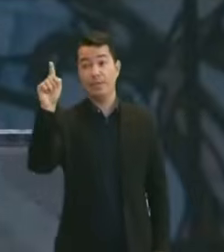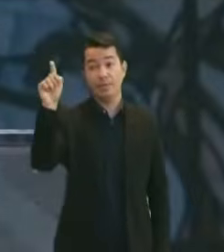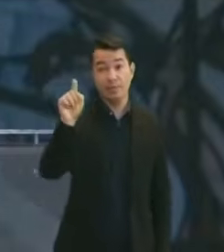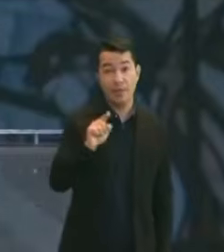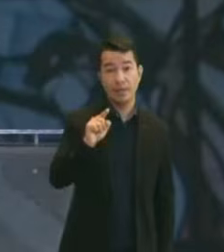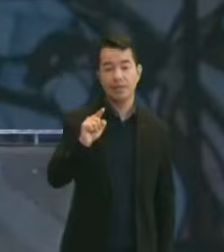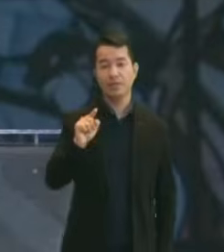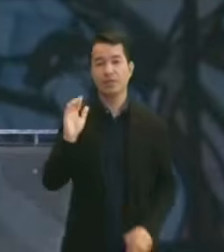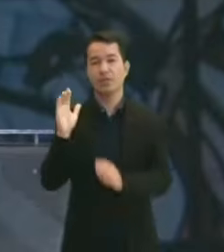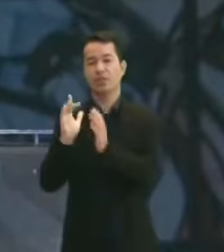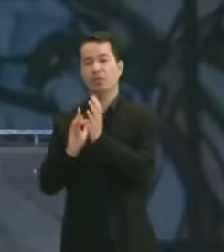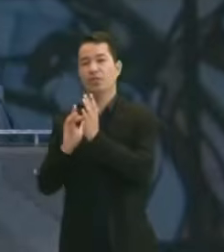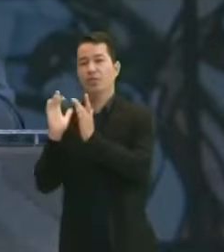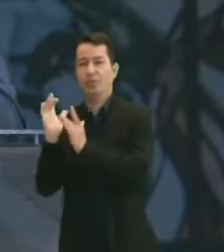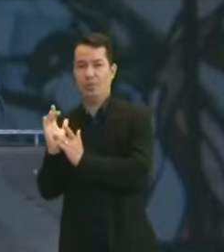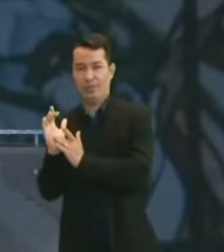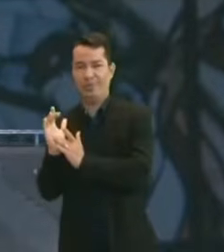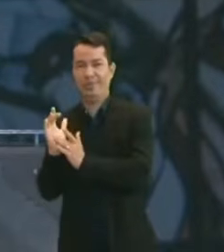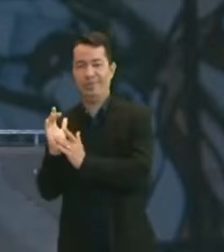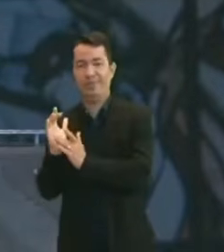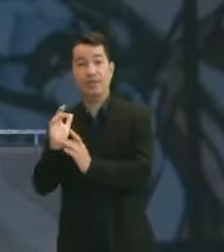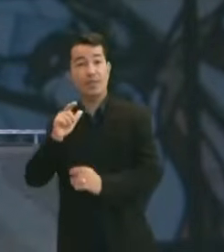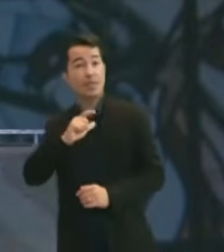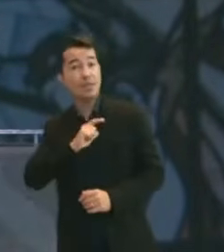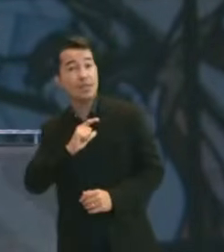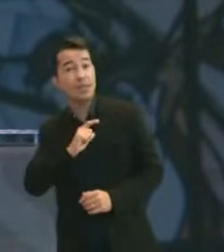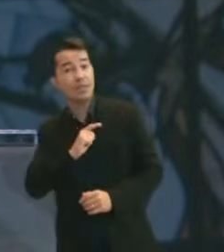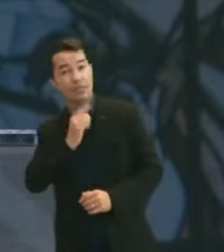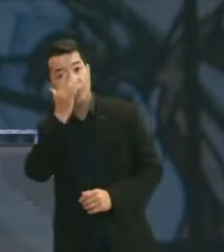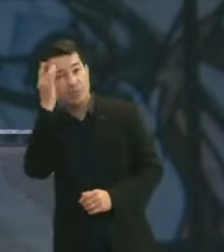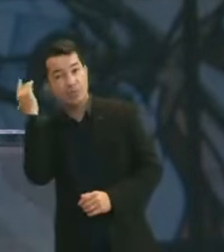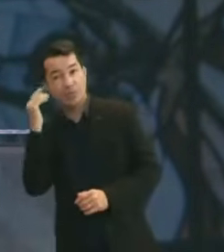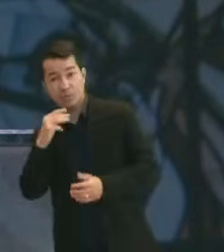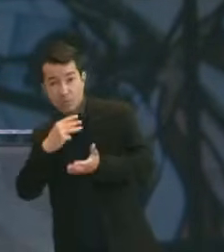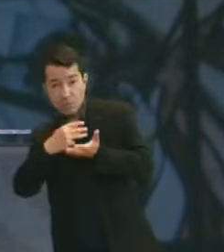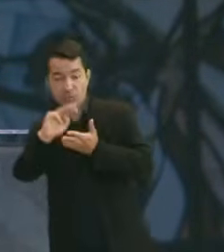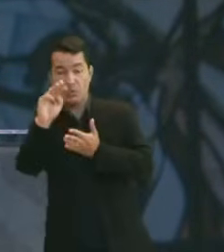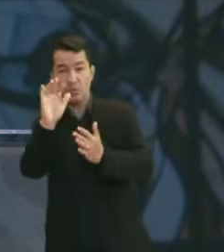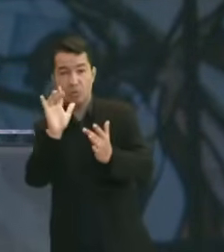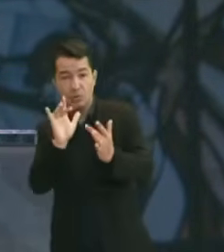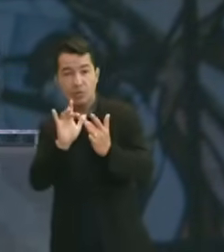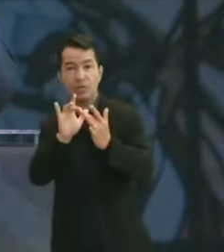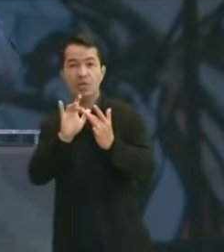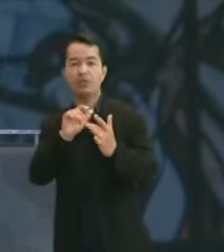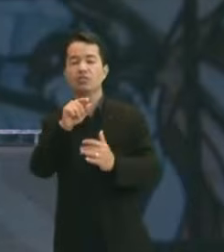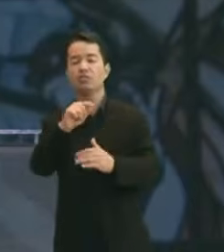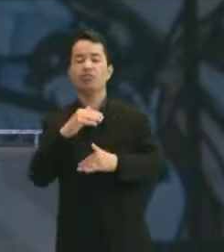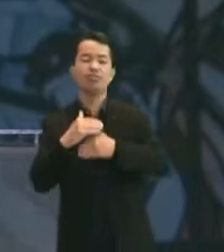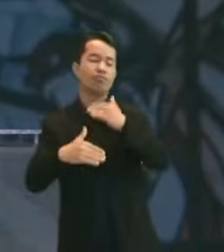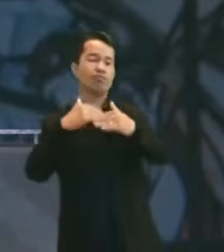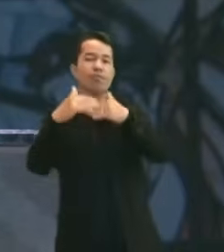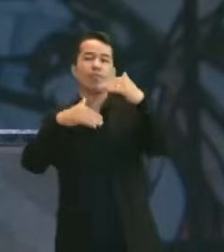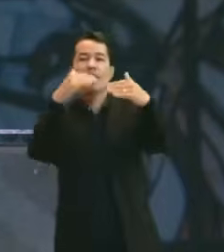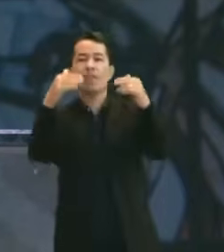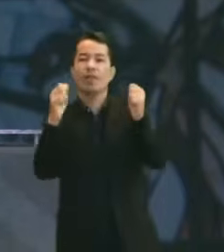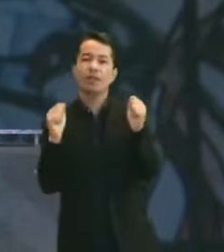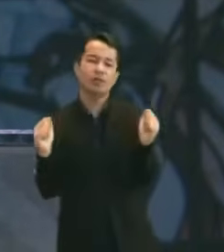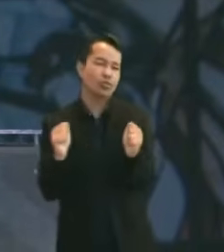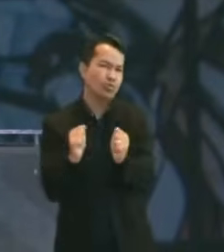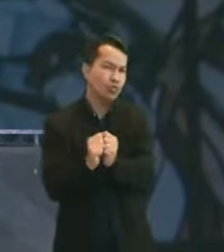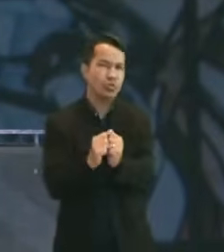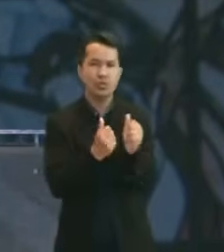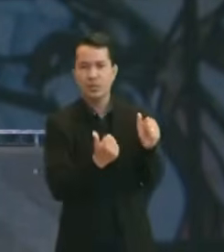pibcuritiba.org.br/Jesus. Você vai receber um contato da nossa igreja. Nós queremos caminhar, te ajudar a dar o próximo passo na sua fé, seja o passo do